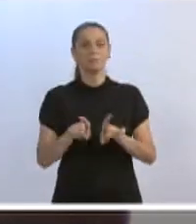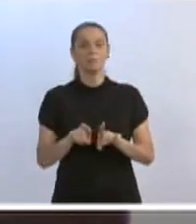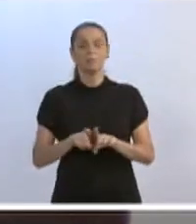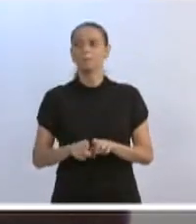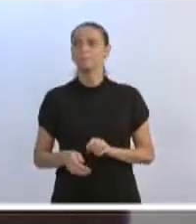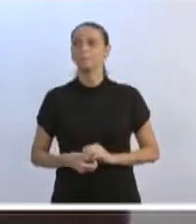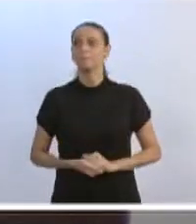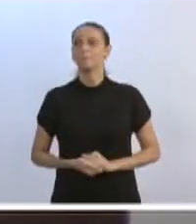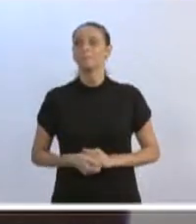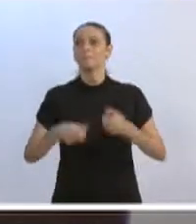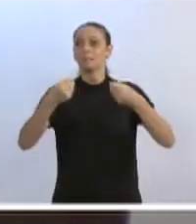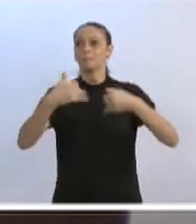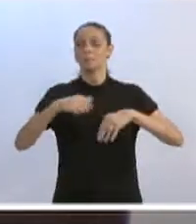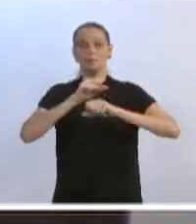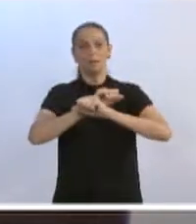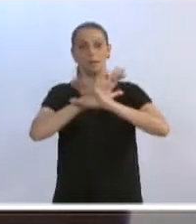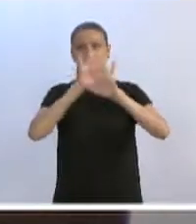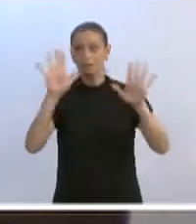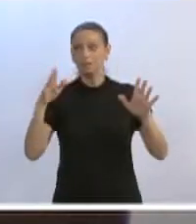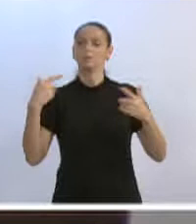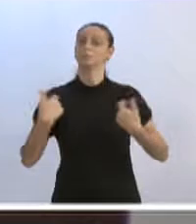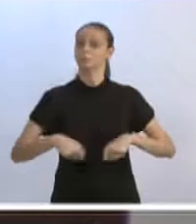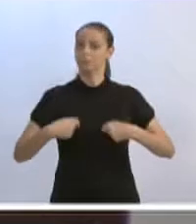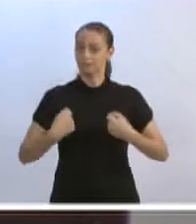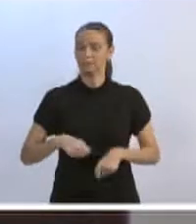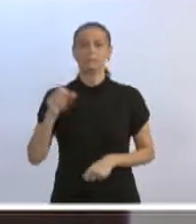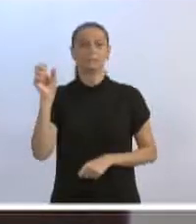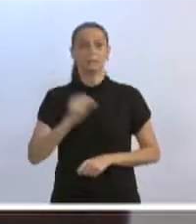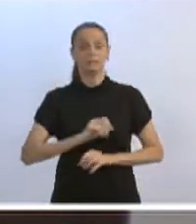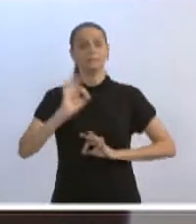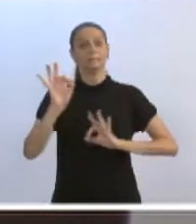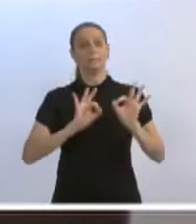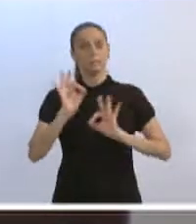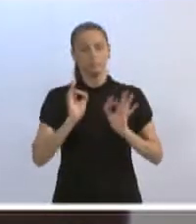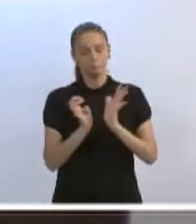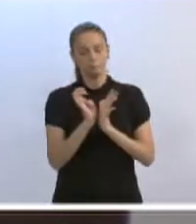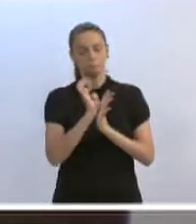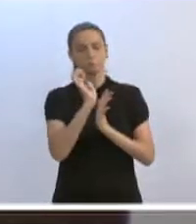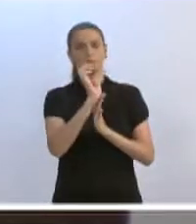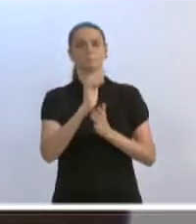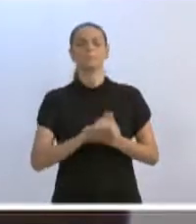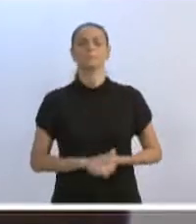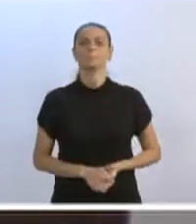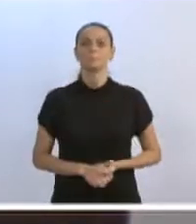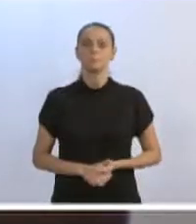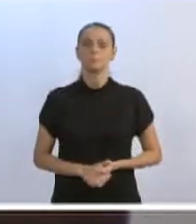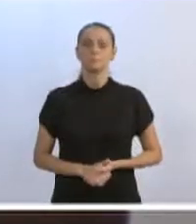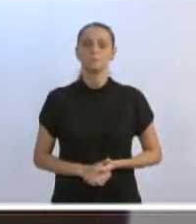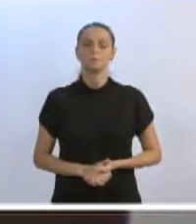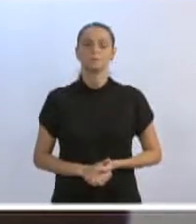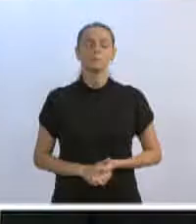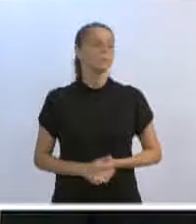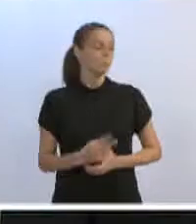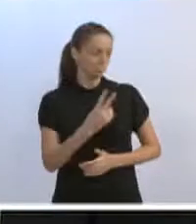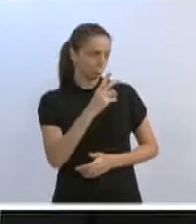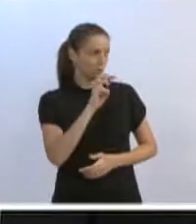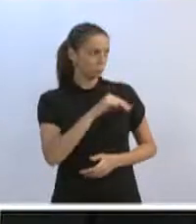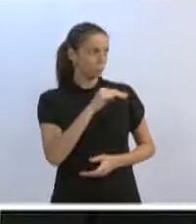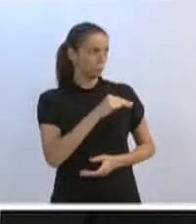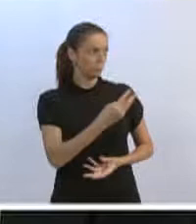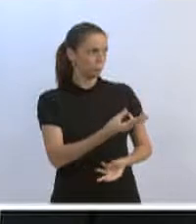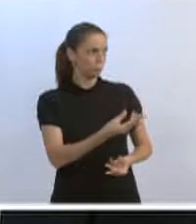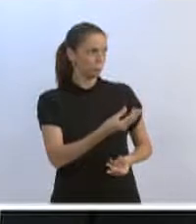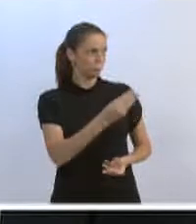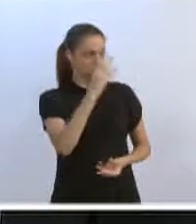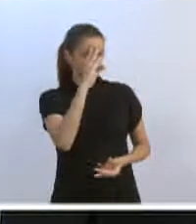que é importante isso sim nós precisamos agilizar os processos presidente por favor se eu puder me conceder dois minutos por favor pode